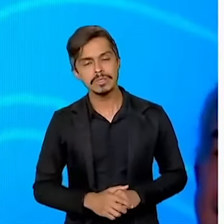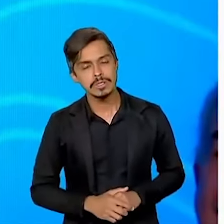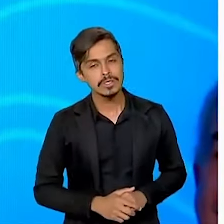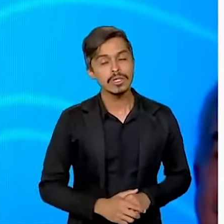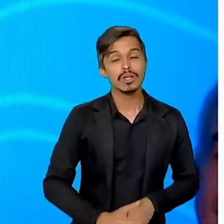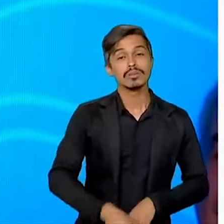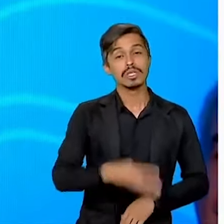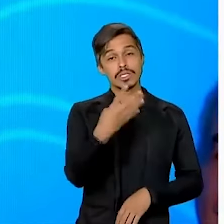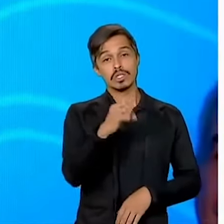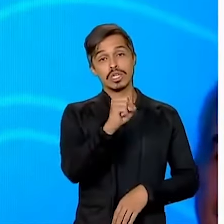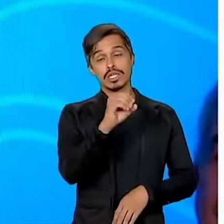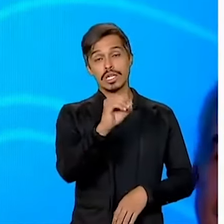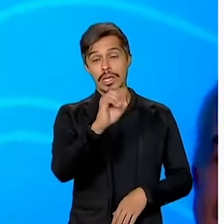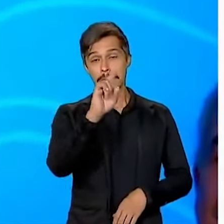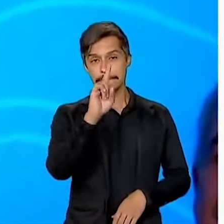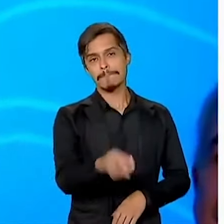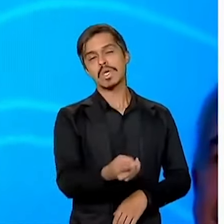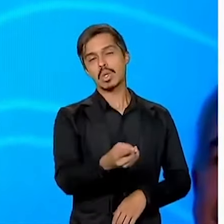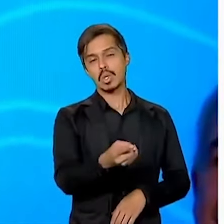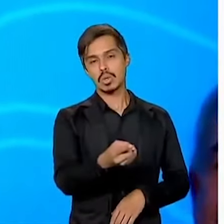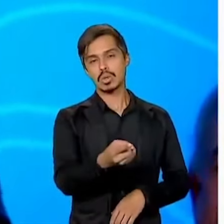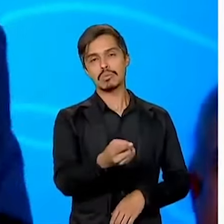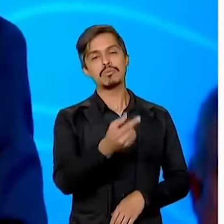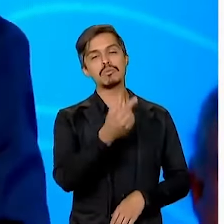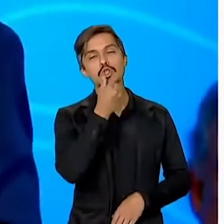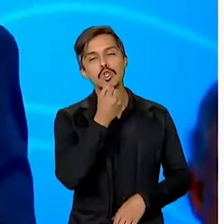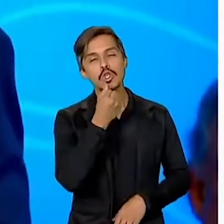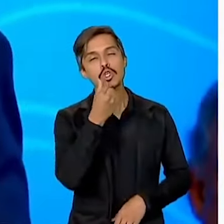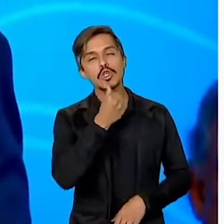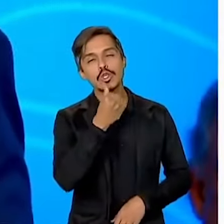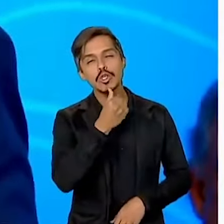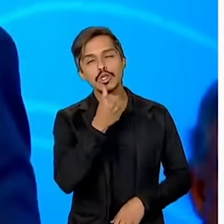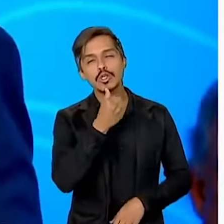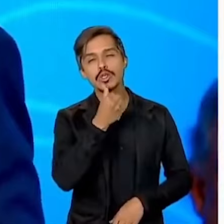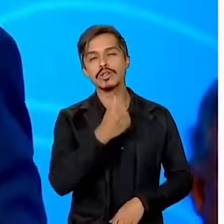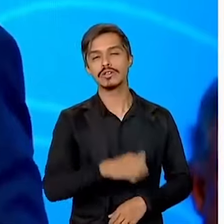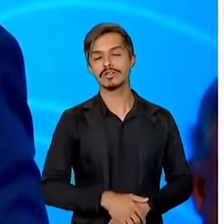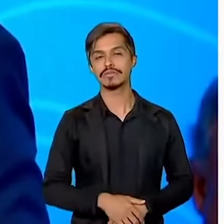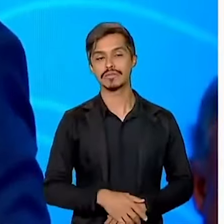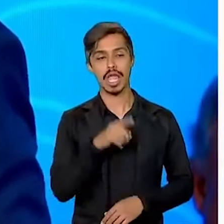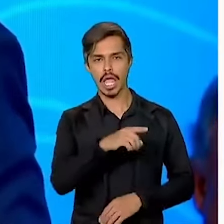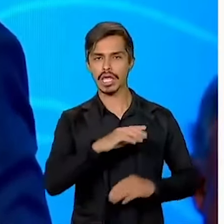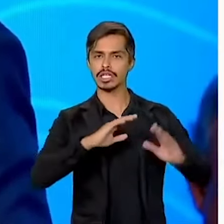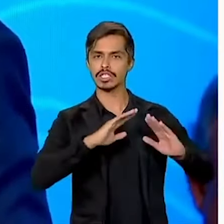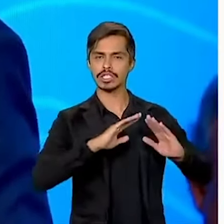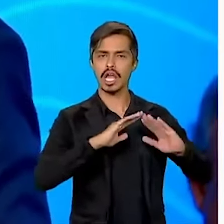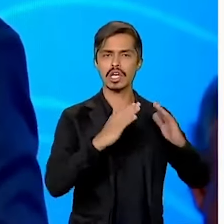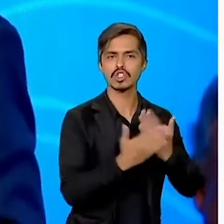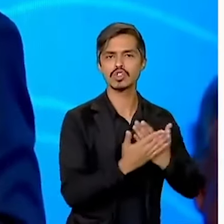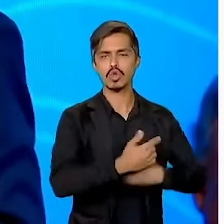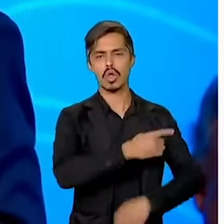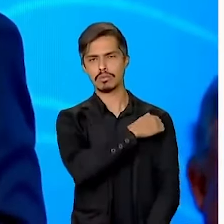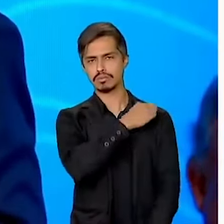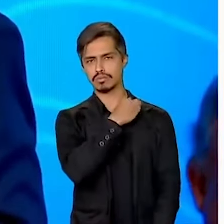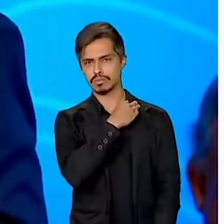480 mil meninas e meninos fazendo o ensino médio nesse